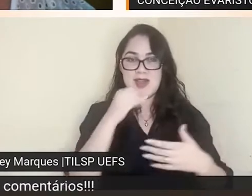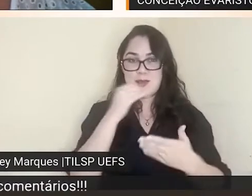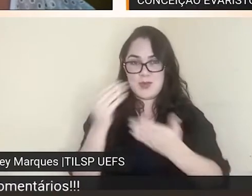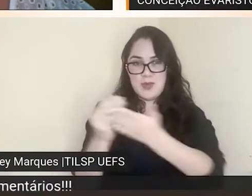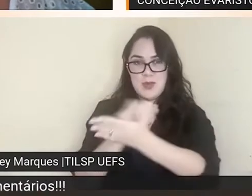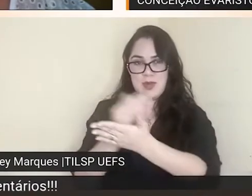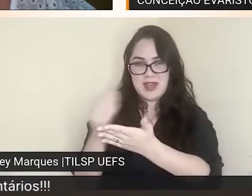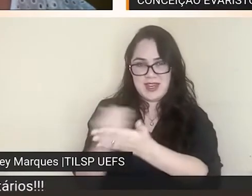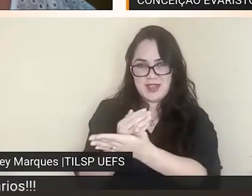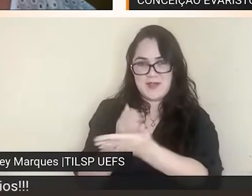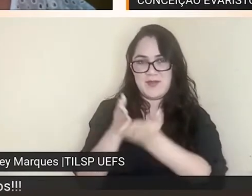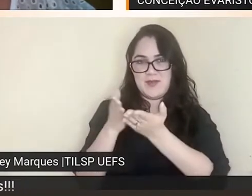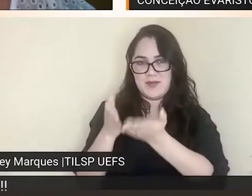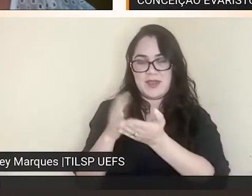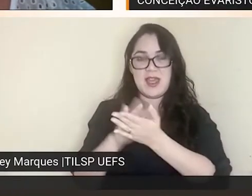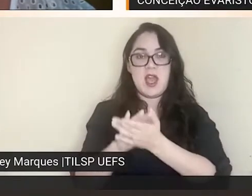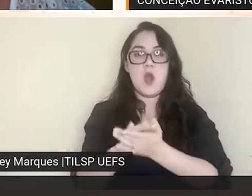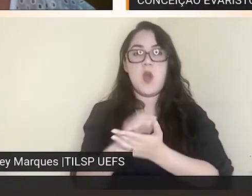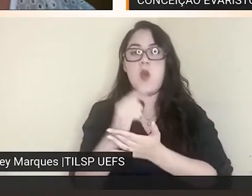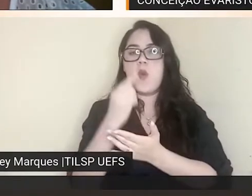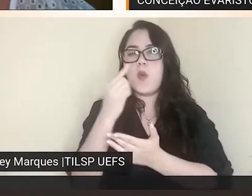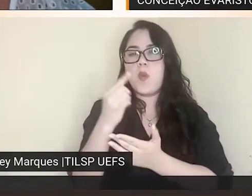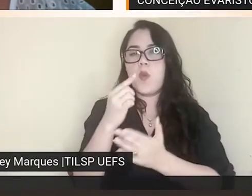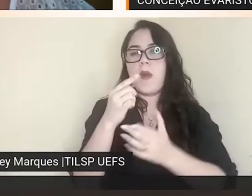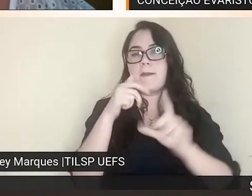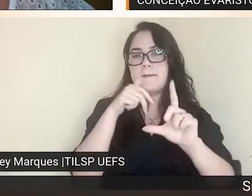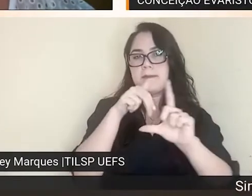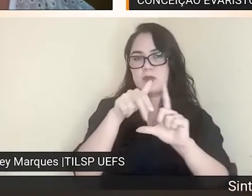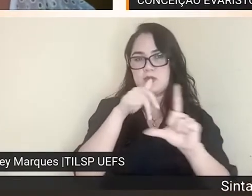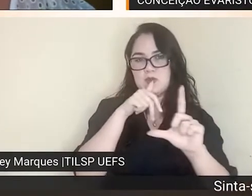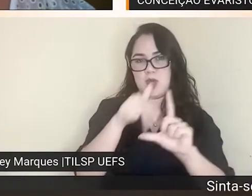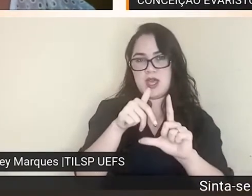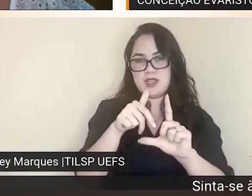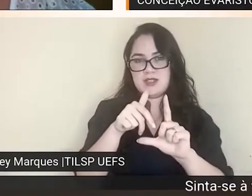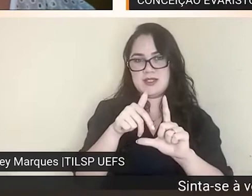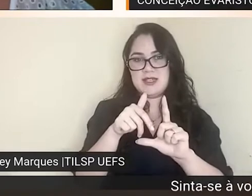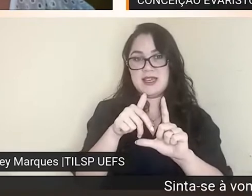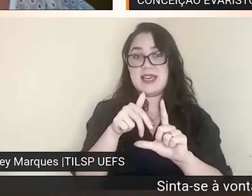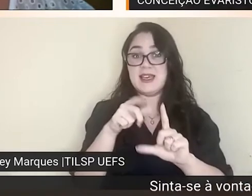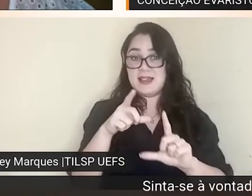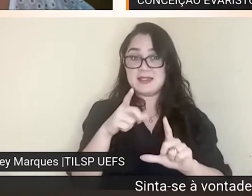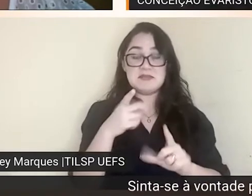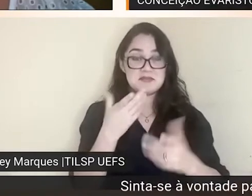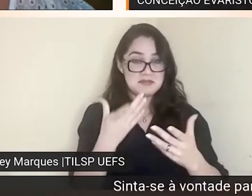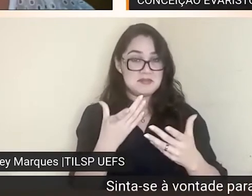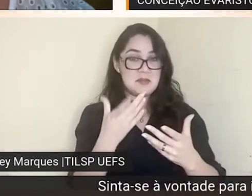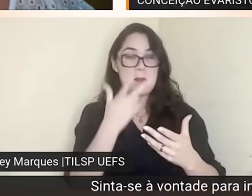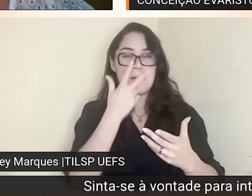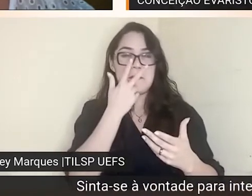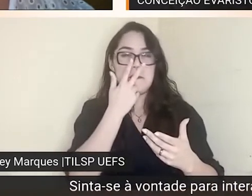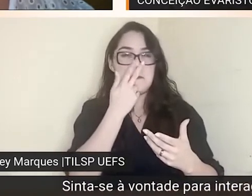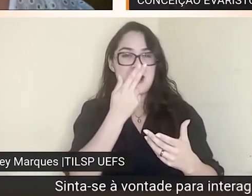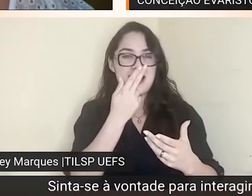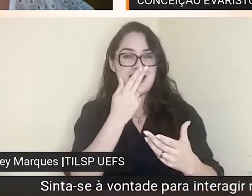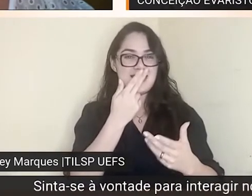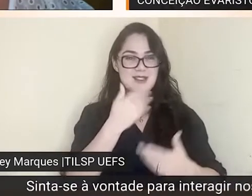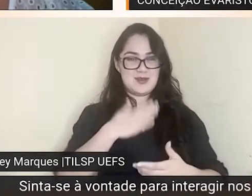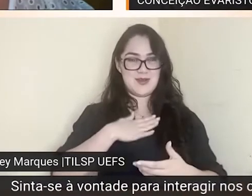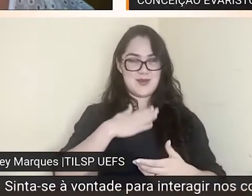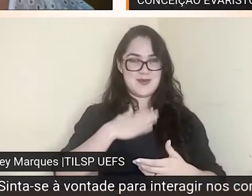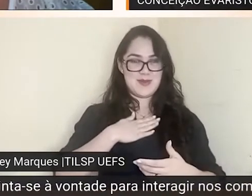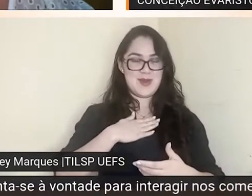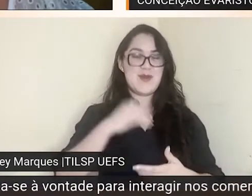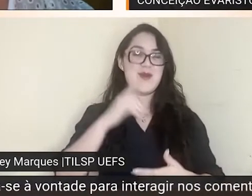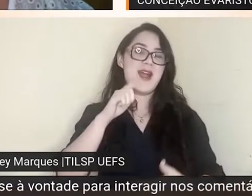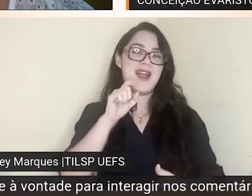uma personagem que eu não posso negar que tem uma parecência com a autora é Maria